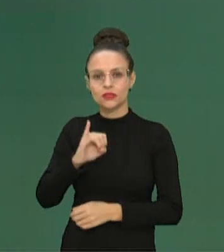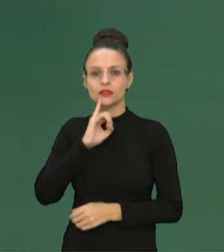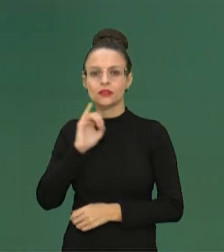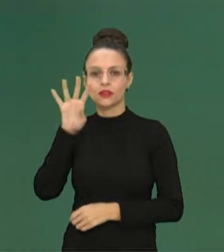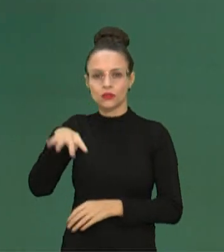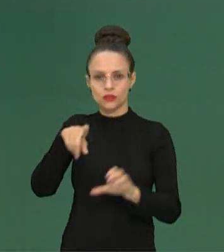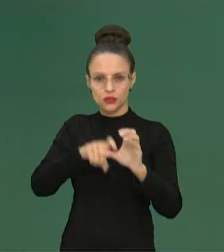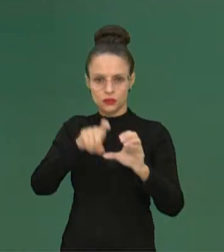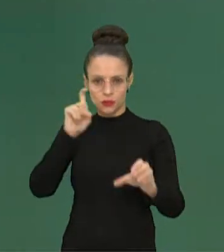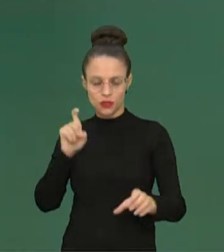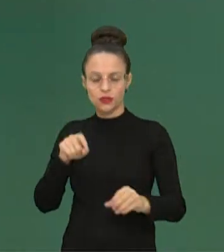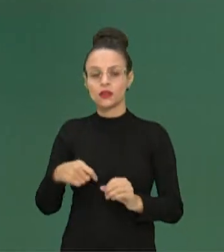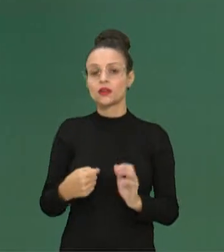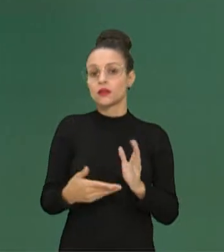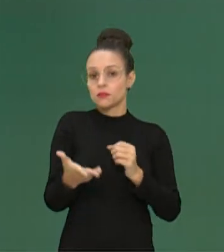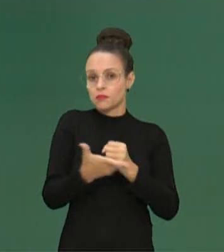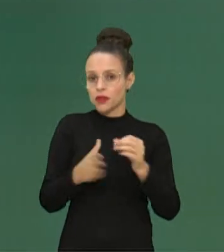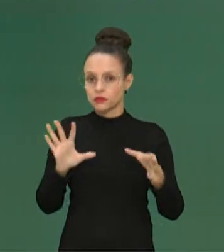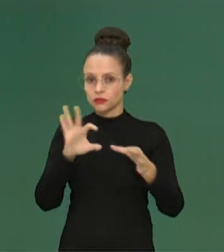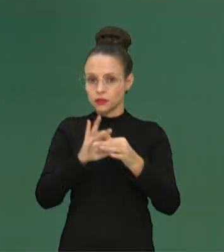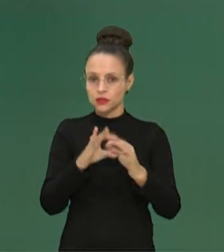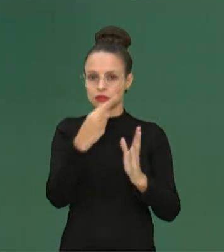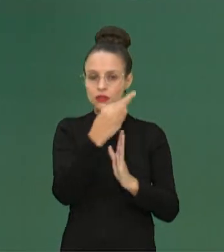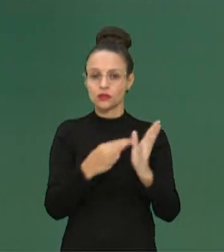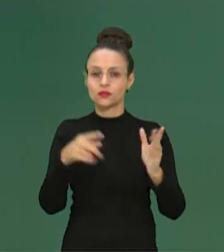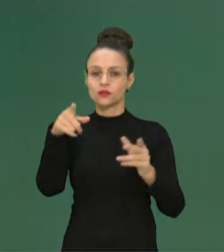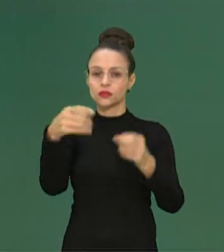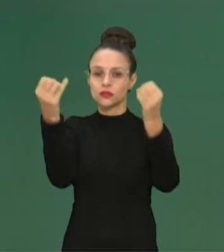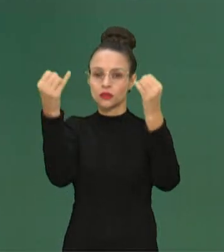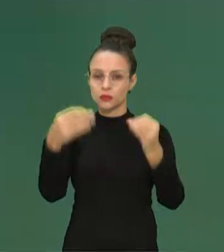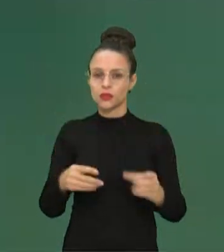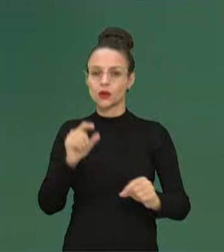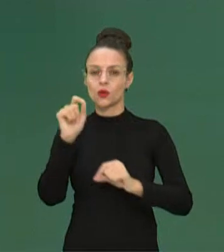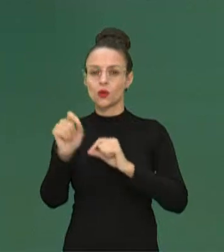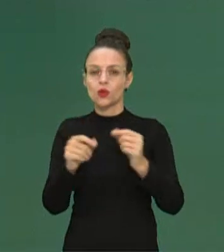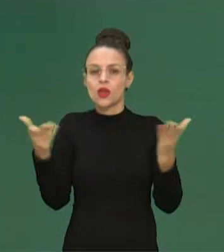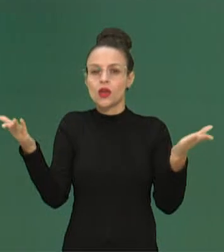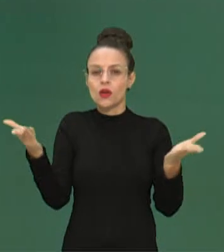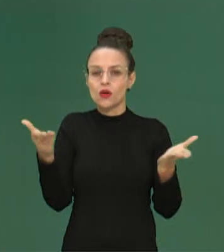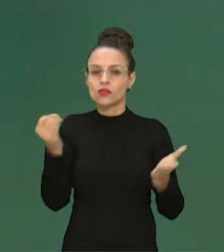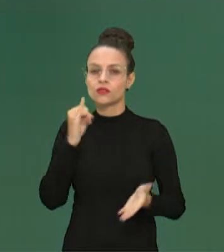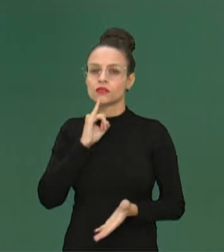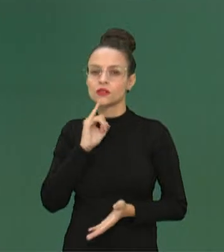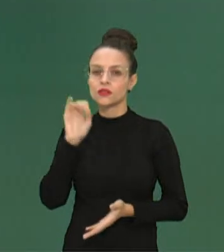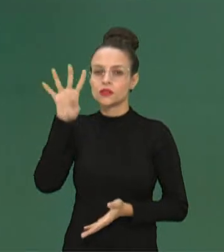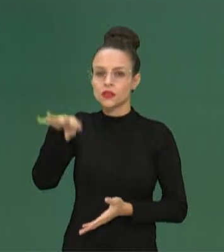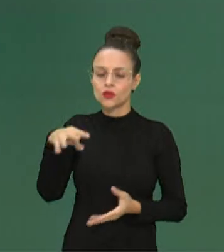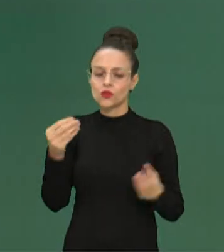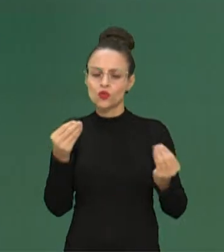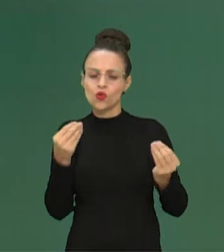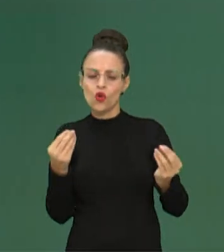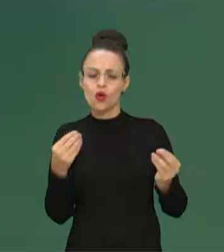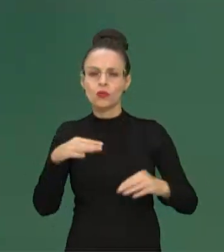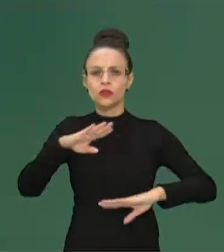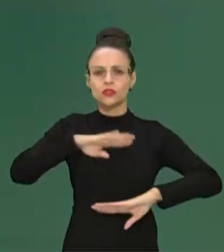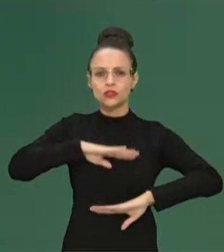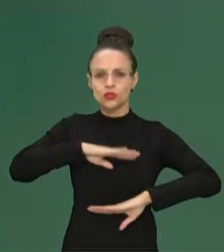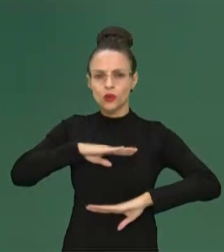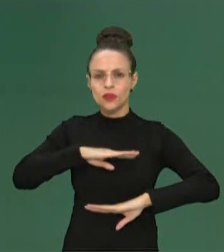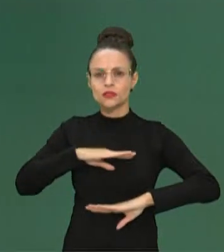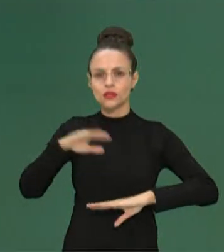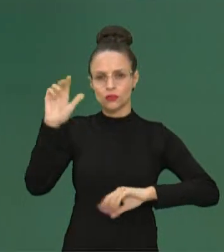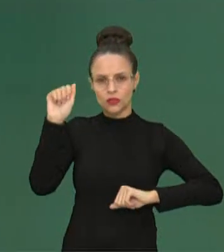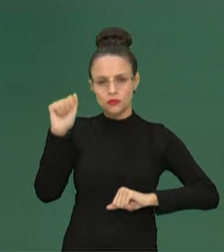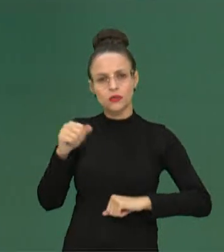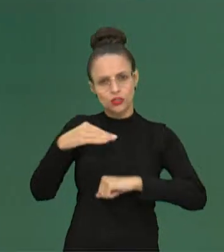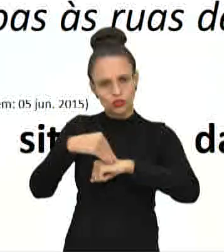nesse texto, explique, por favor, qual é a situação da Catalunha em relação à Espanha. Pense nisso, eu acabei de te dar uma dica.